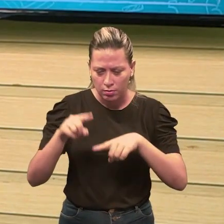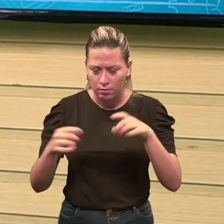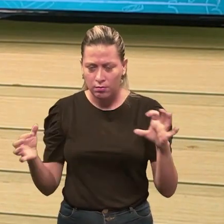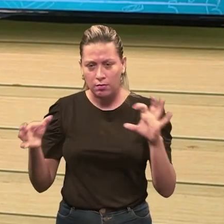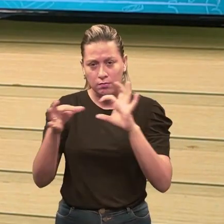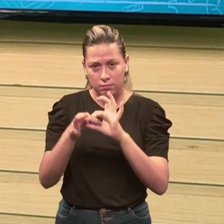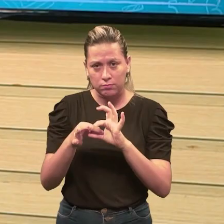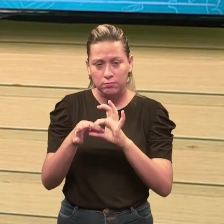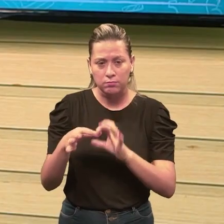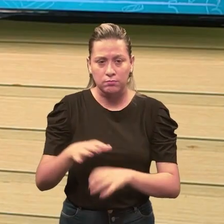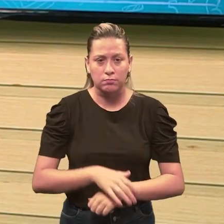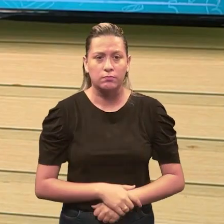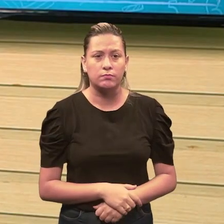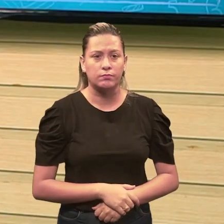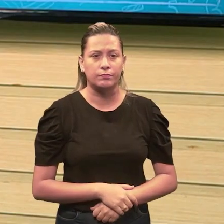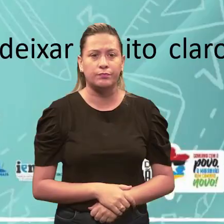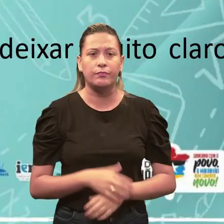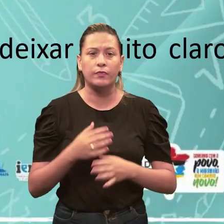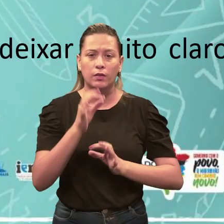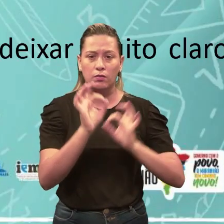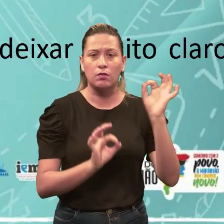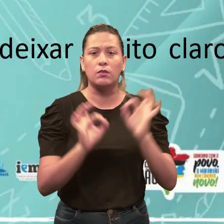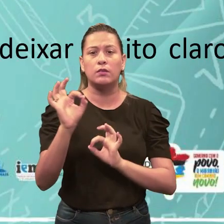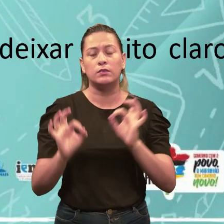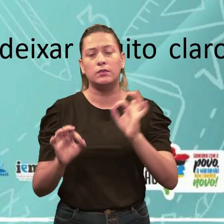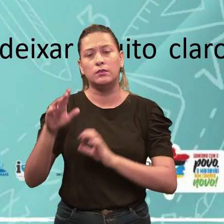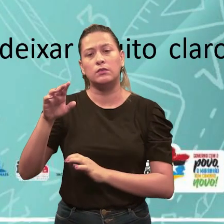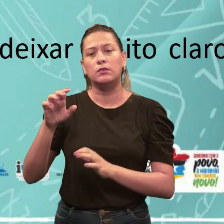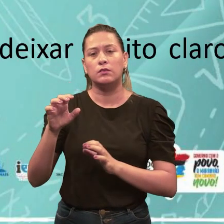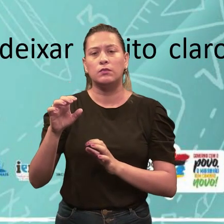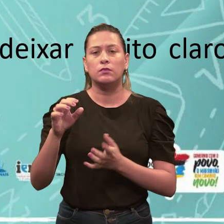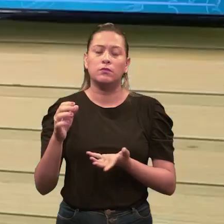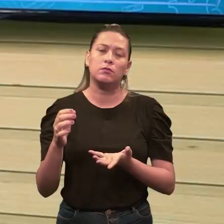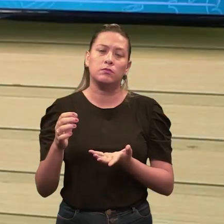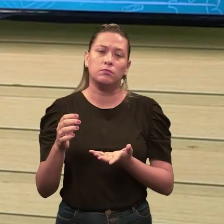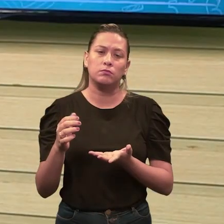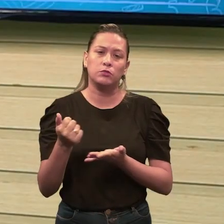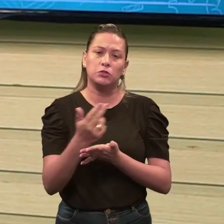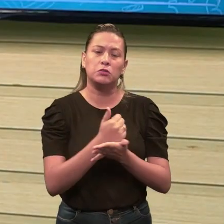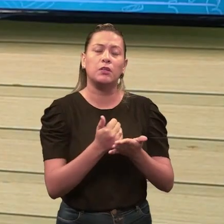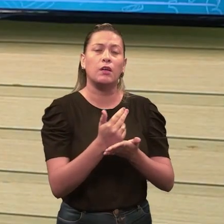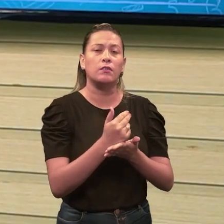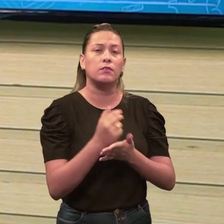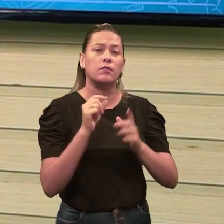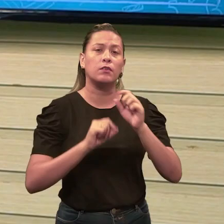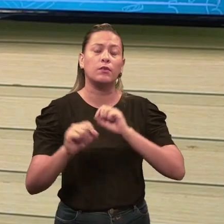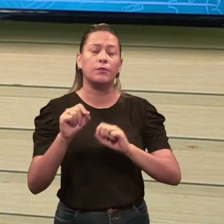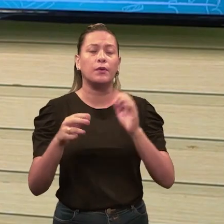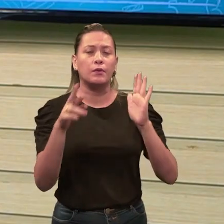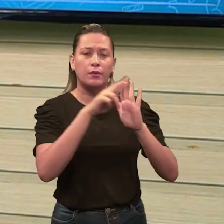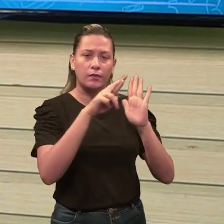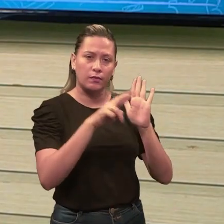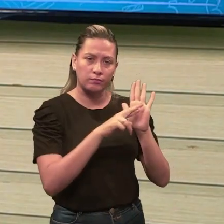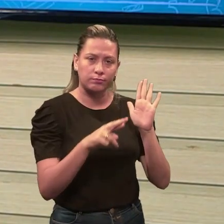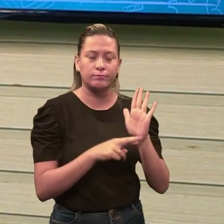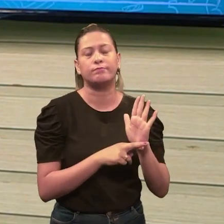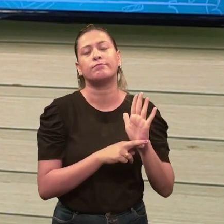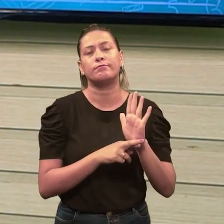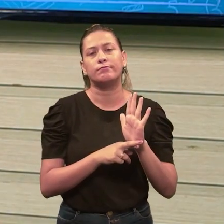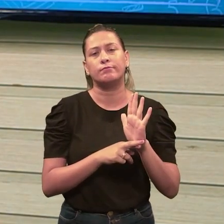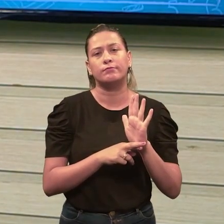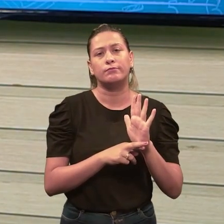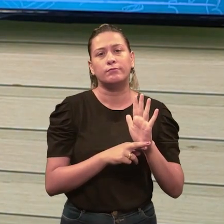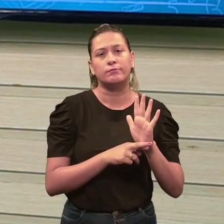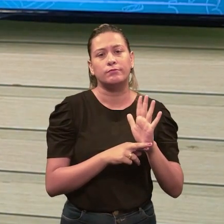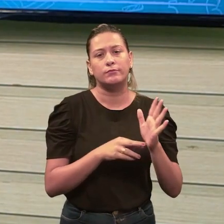Todos esses componentes aí. Elaboração de esquemas. Então, aqui é só algumas regras de como você vai,